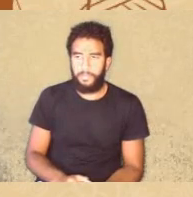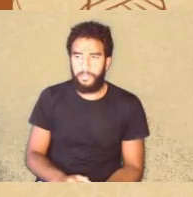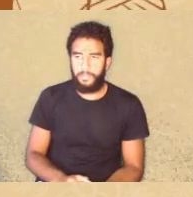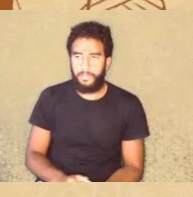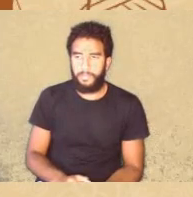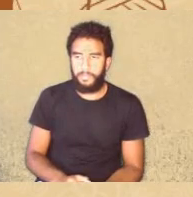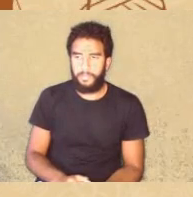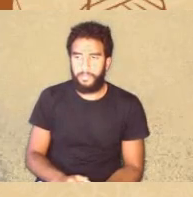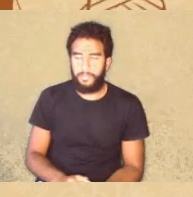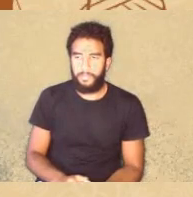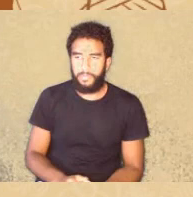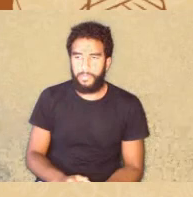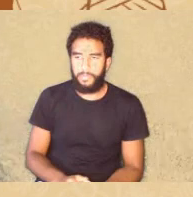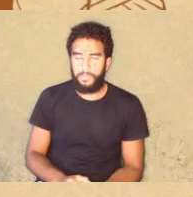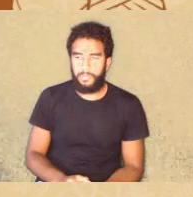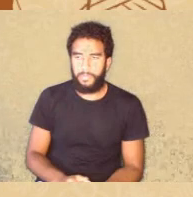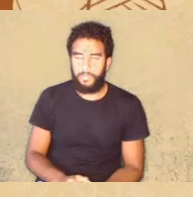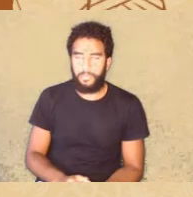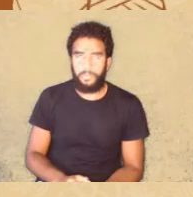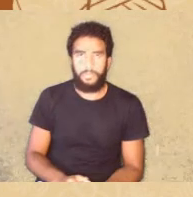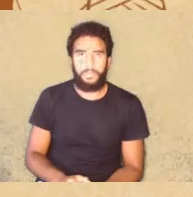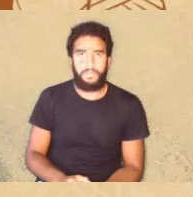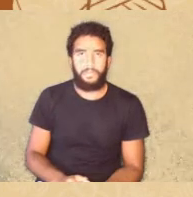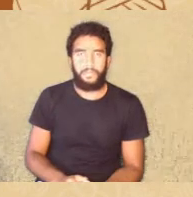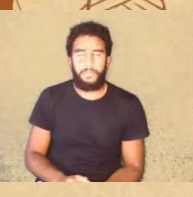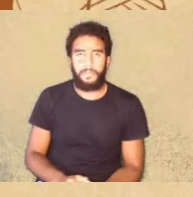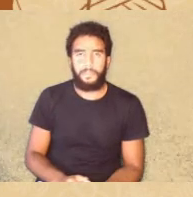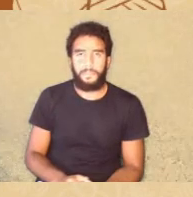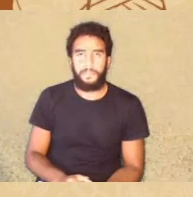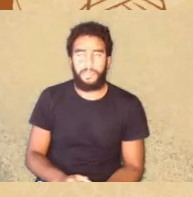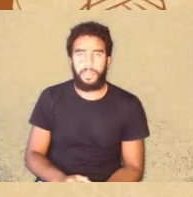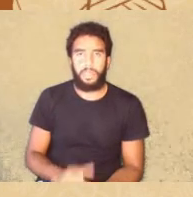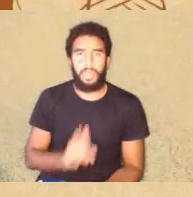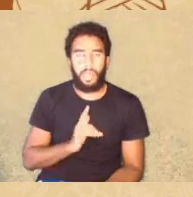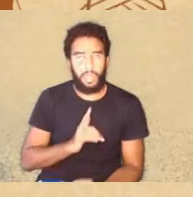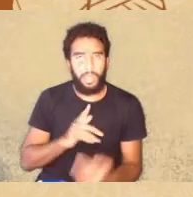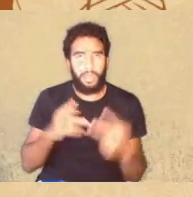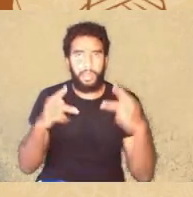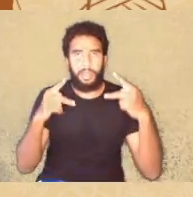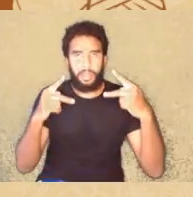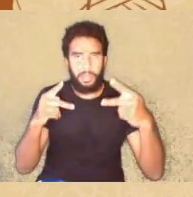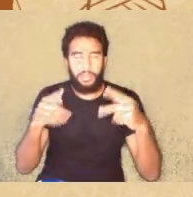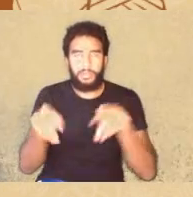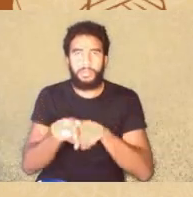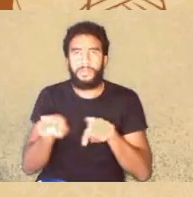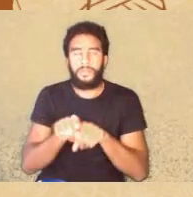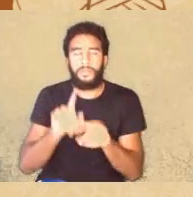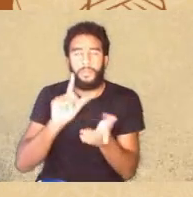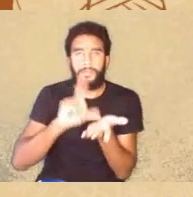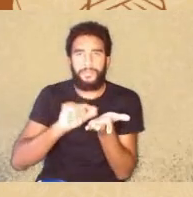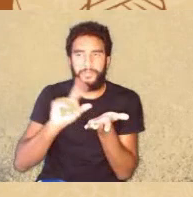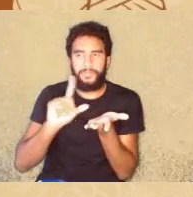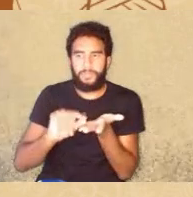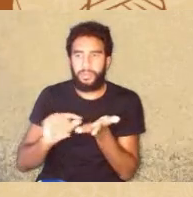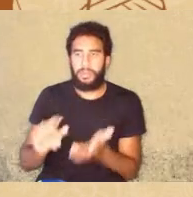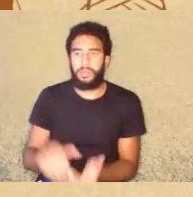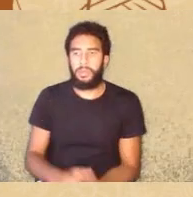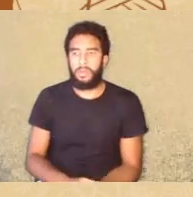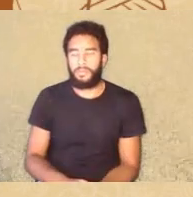Vamos estimulando aí. Coloquei uns links para os artigos. O meu